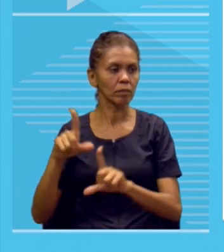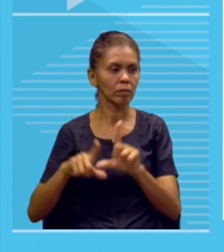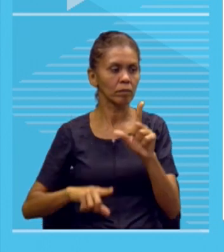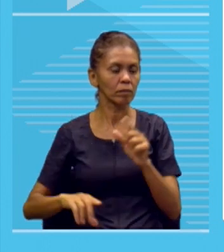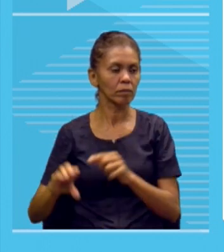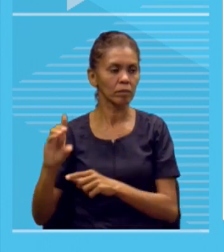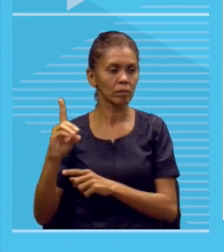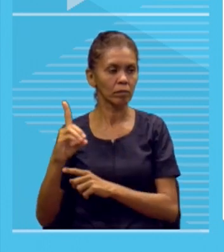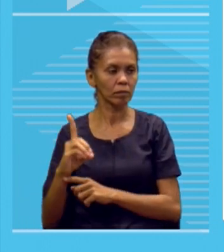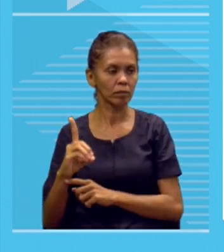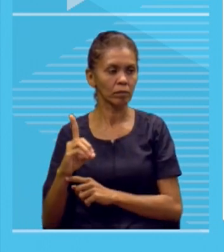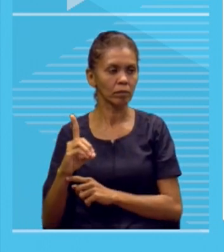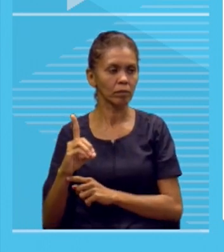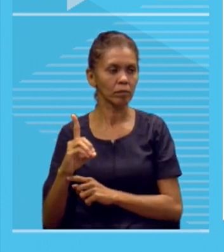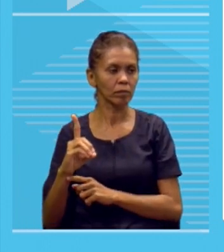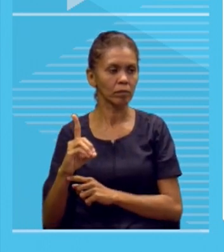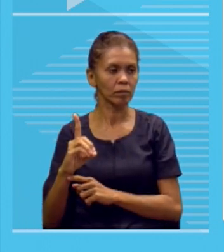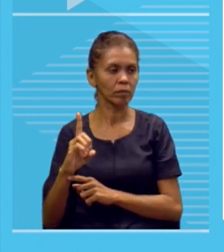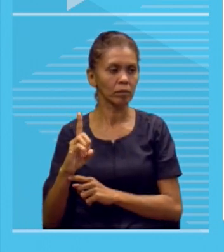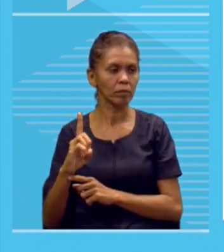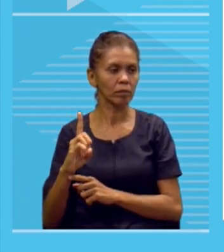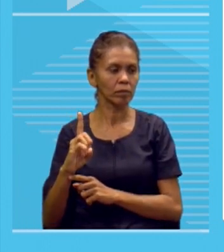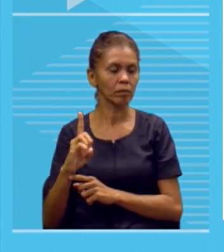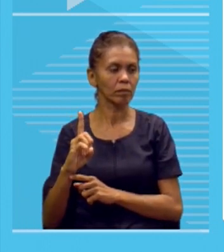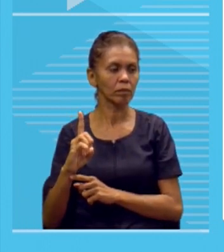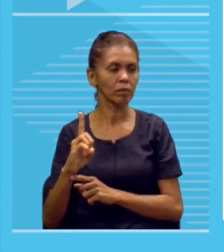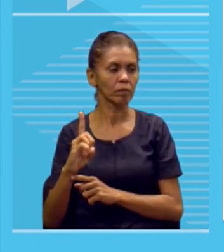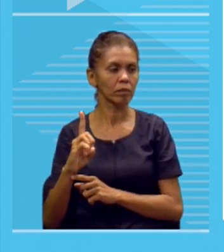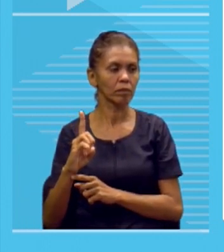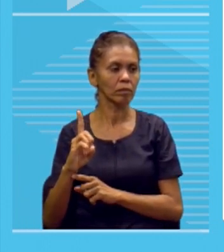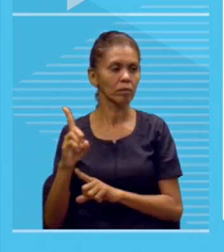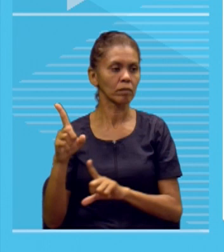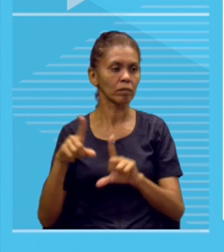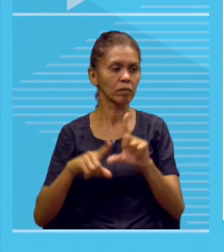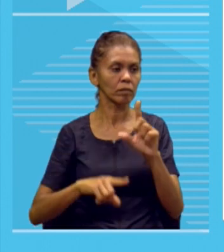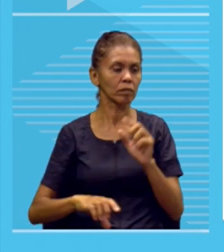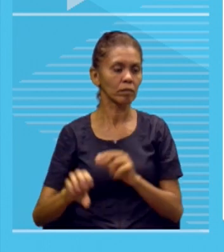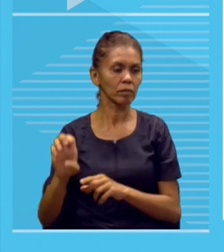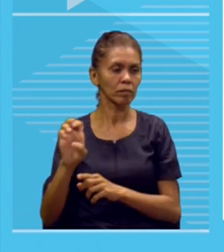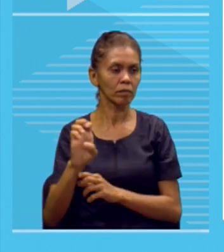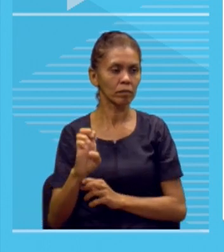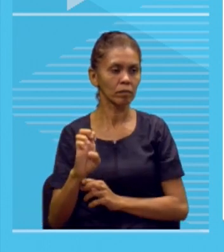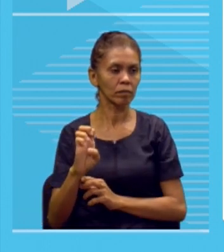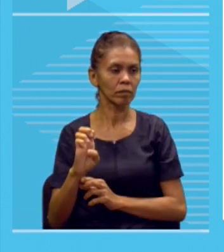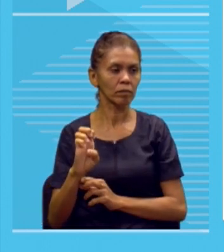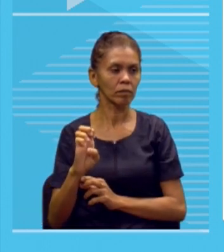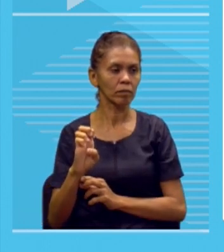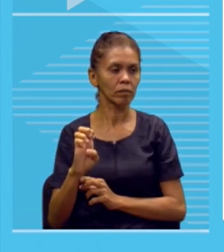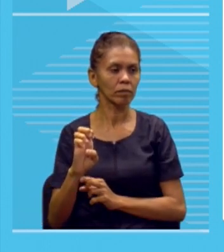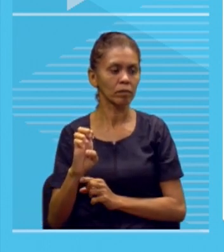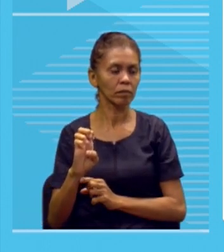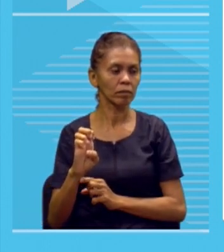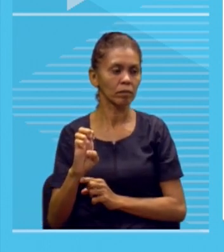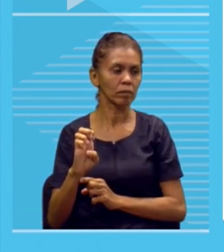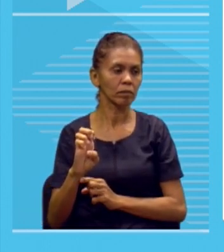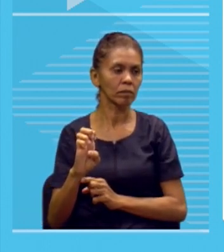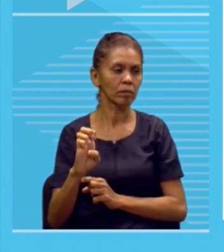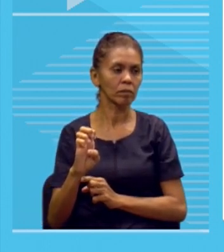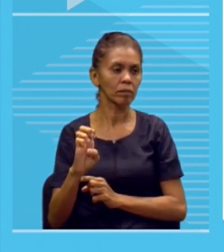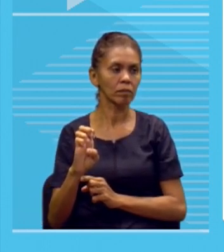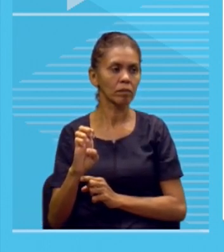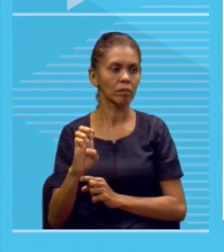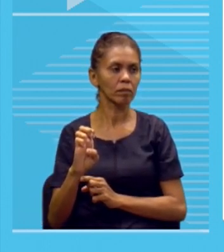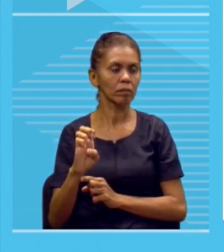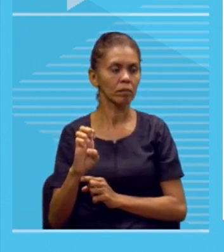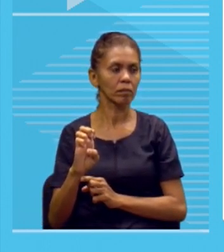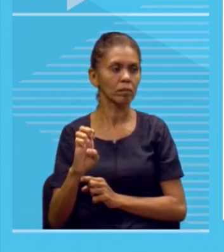social. Letra D, crescimento rápido e desordenado nos centros urbanos ou investimento na expansão de